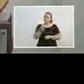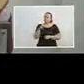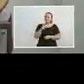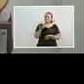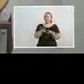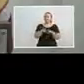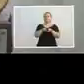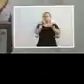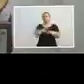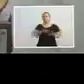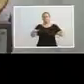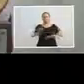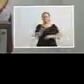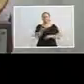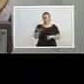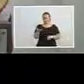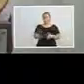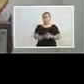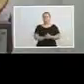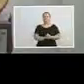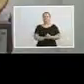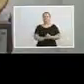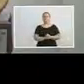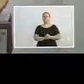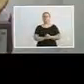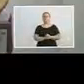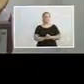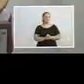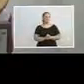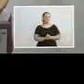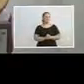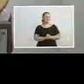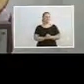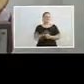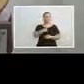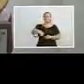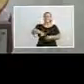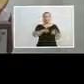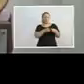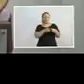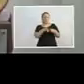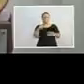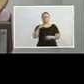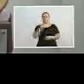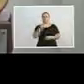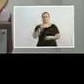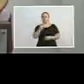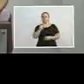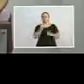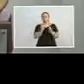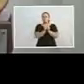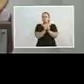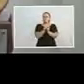para comunicar que o nosso partido, PSTB, juntamente com o DEM,